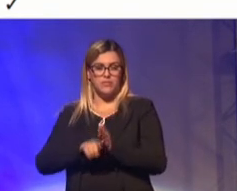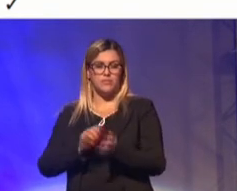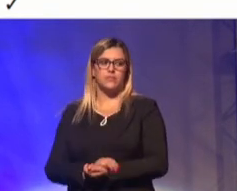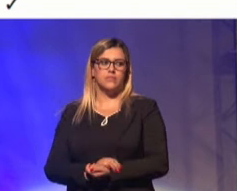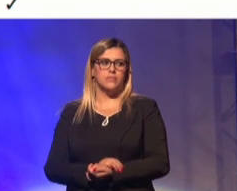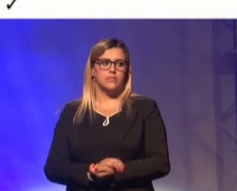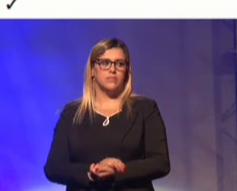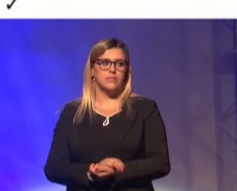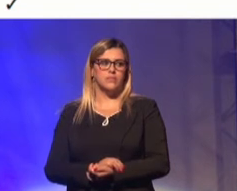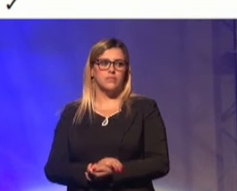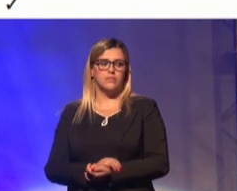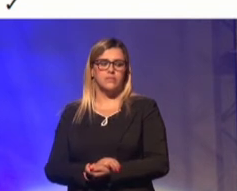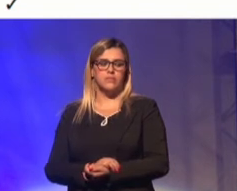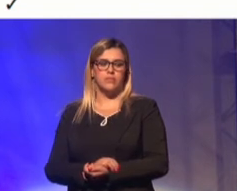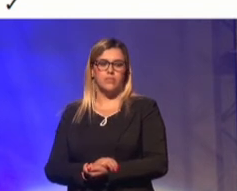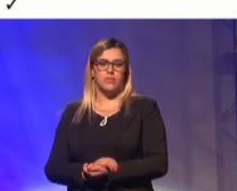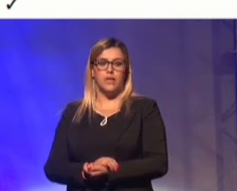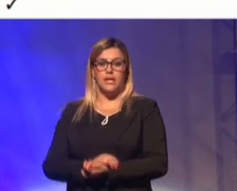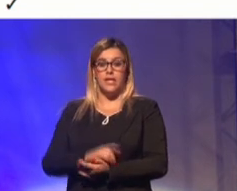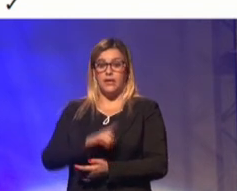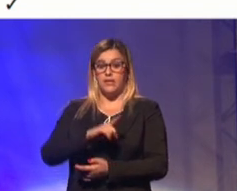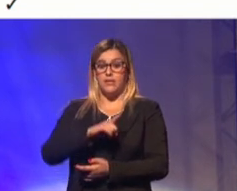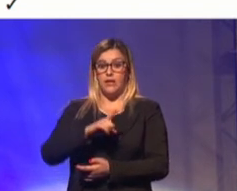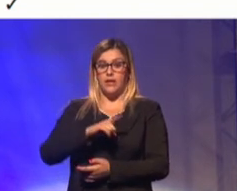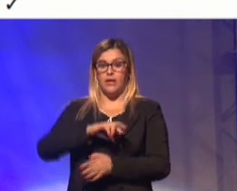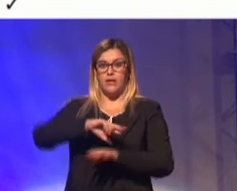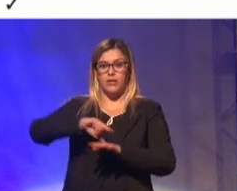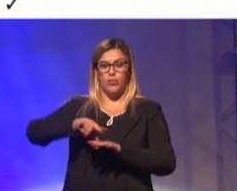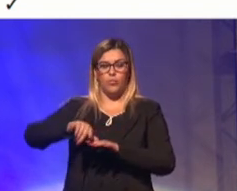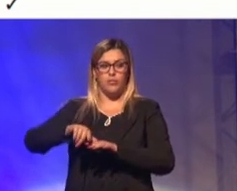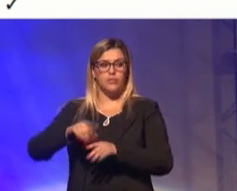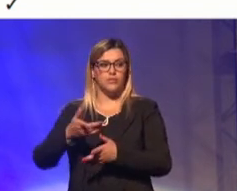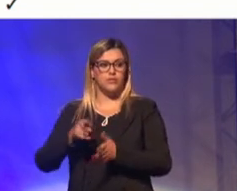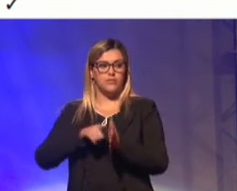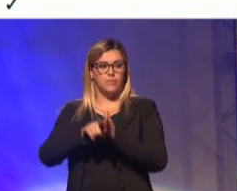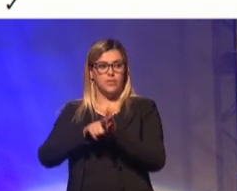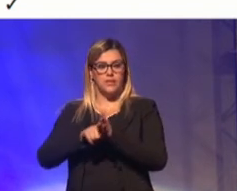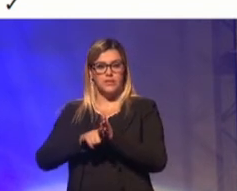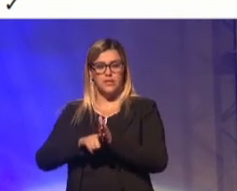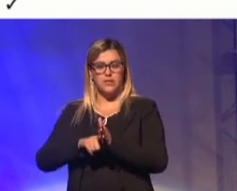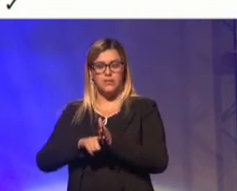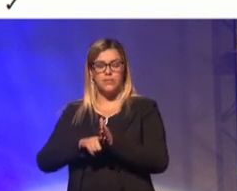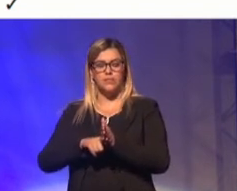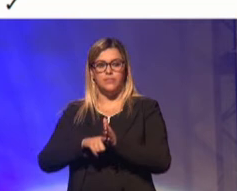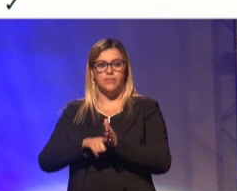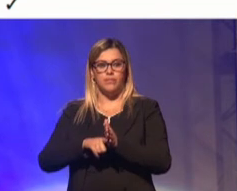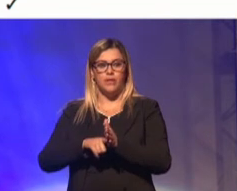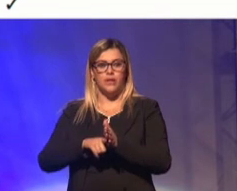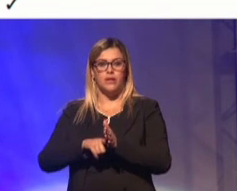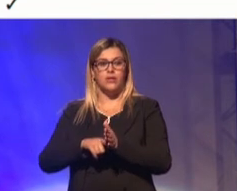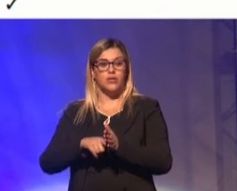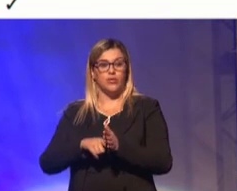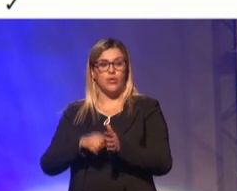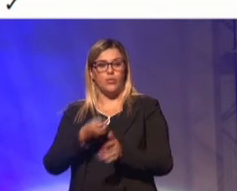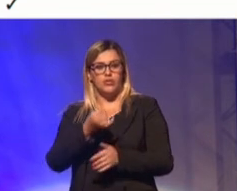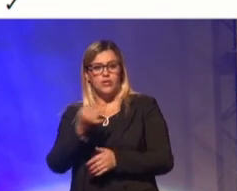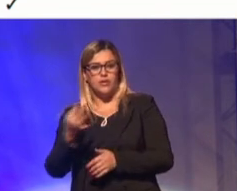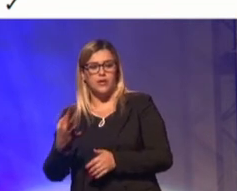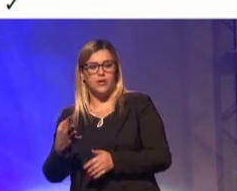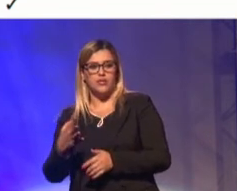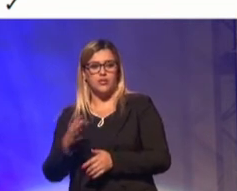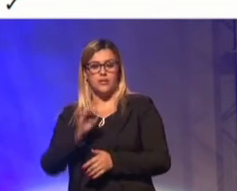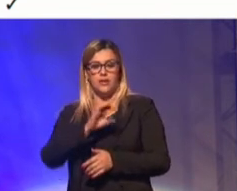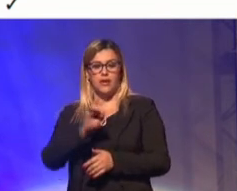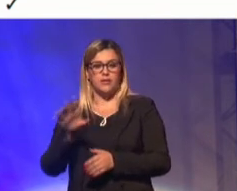embaixo. Bom, ali em número de estudos, eu vou falar, eu tinha colocado uma placa ali embaixo com o número de estudos que abordou cada